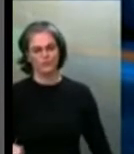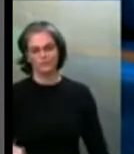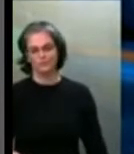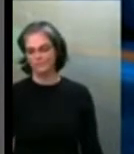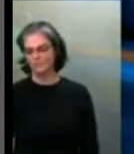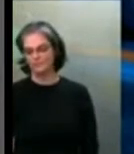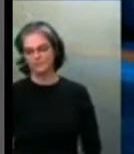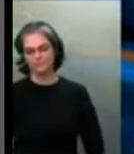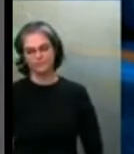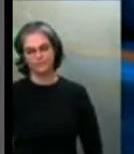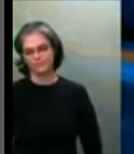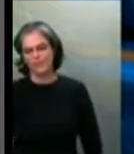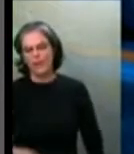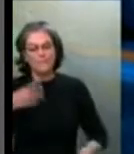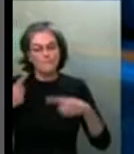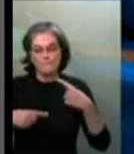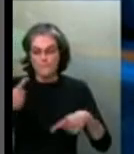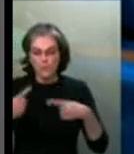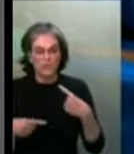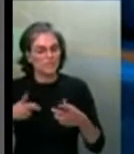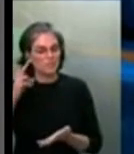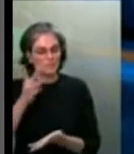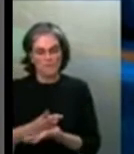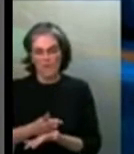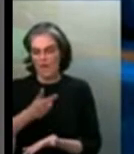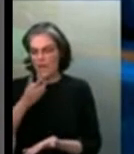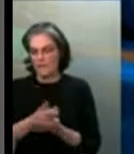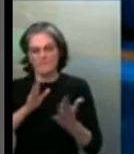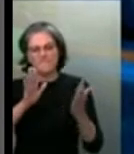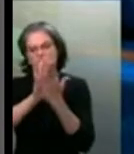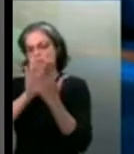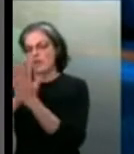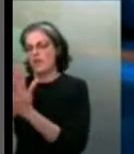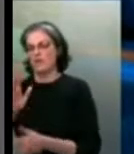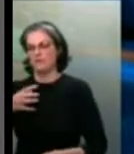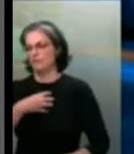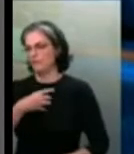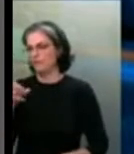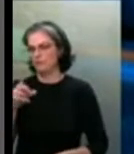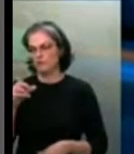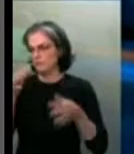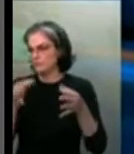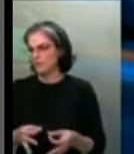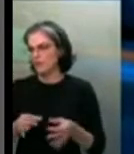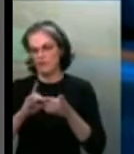a política de enfrentamento antidemocrático,